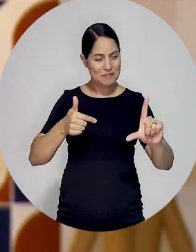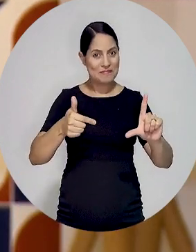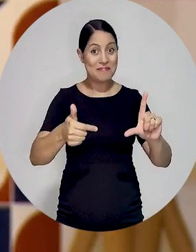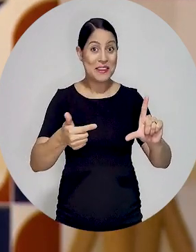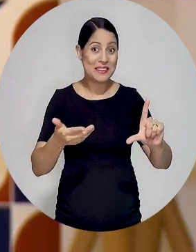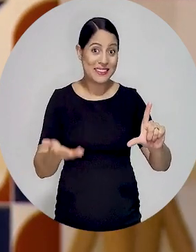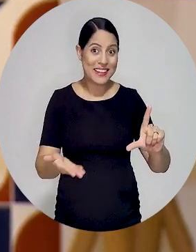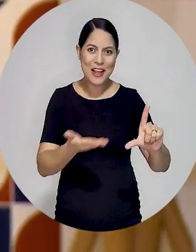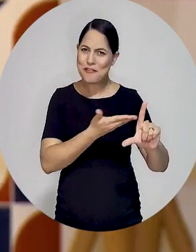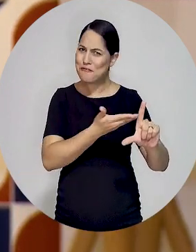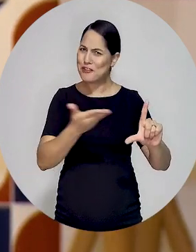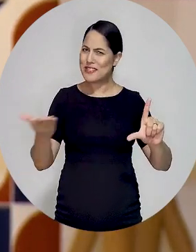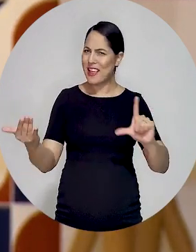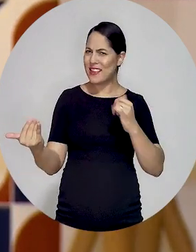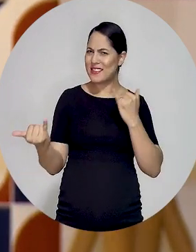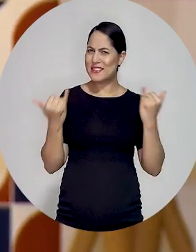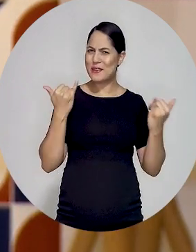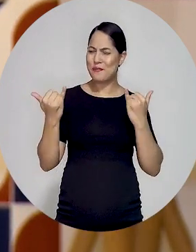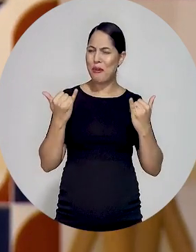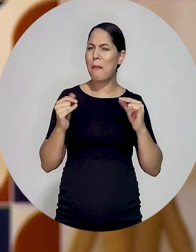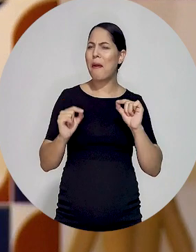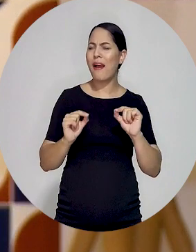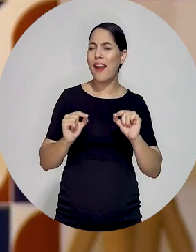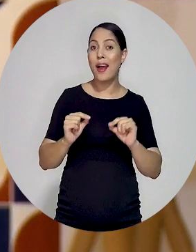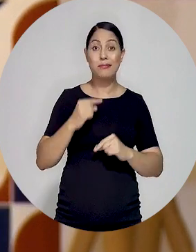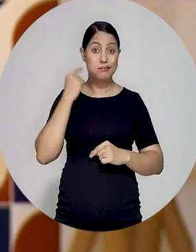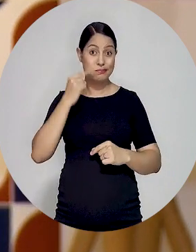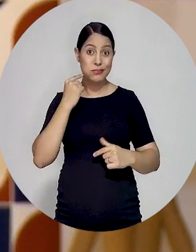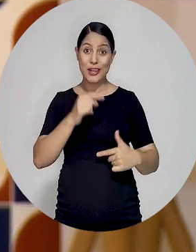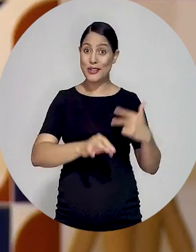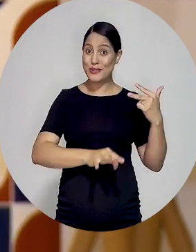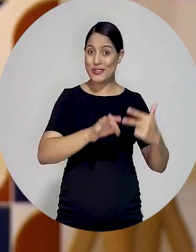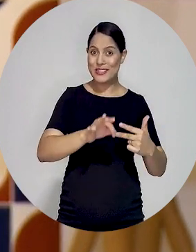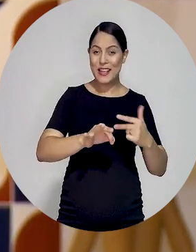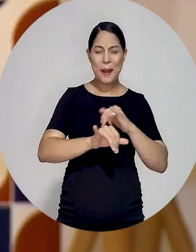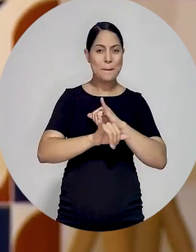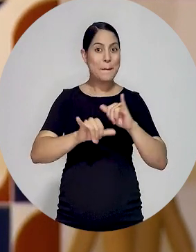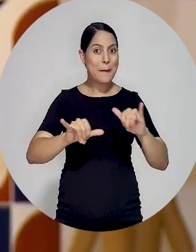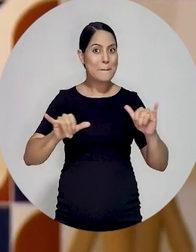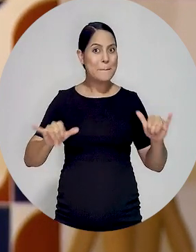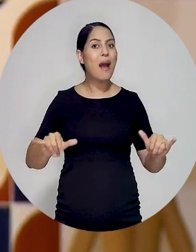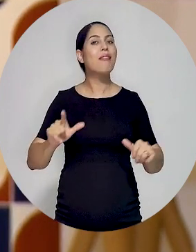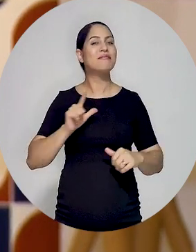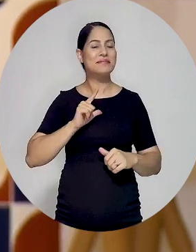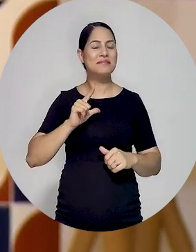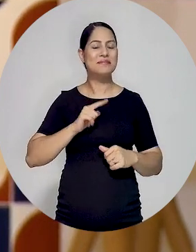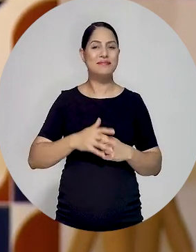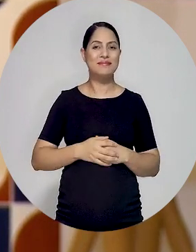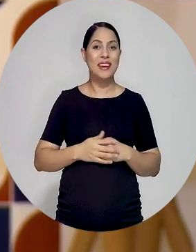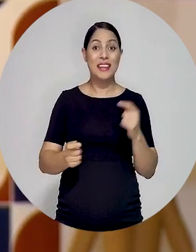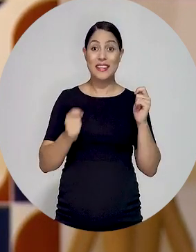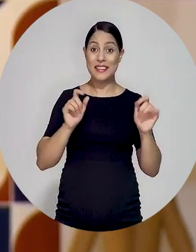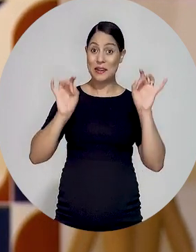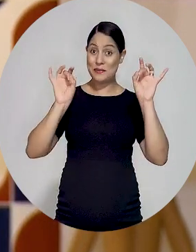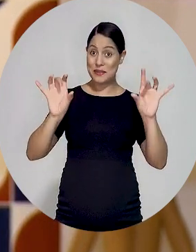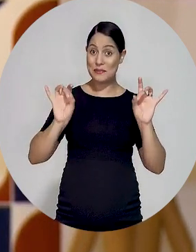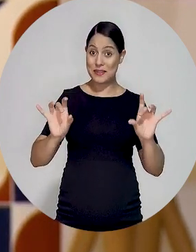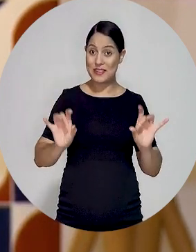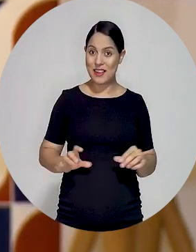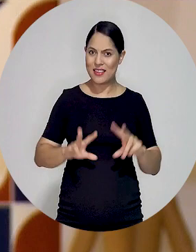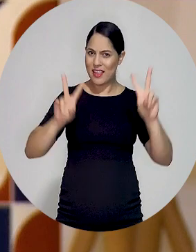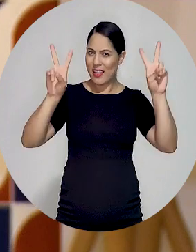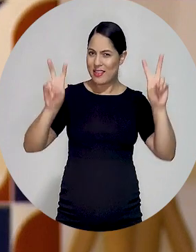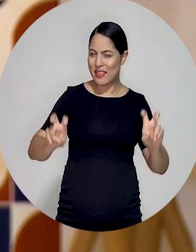dos Advogados do Brasil. Aqui você fica por dentro das informações da advocacia e do judiciário, além de acompanhar